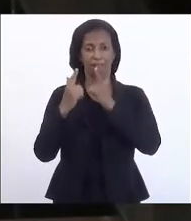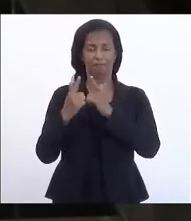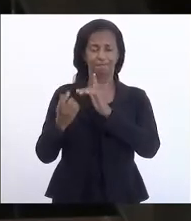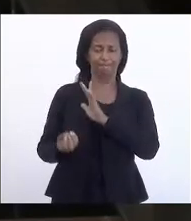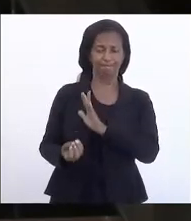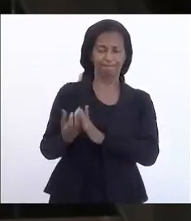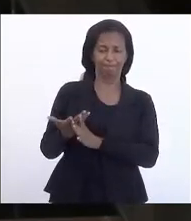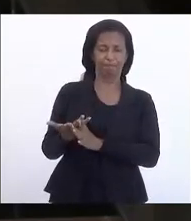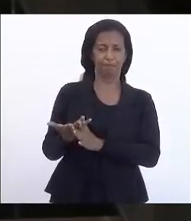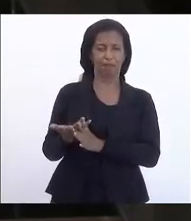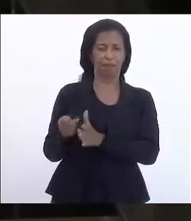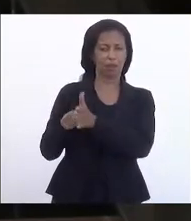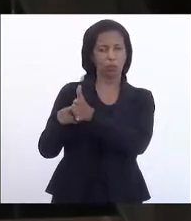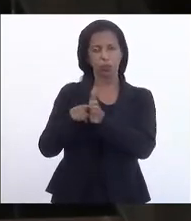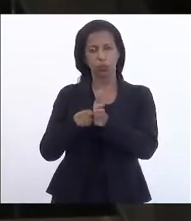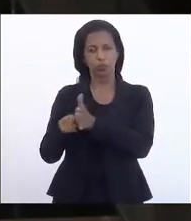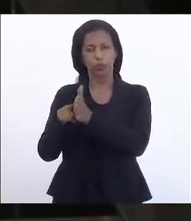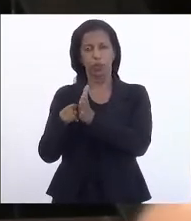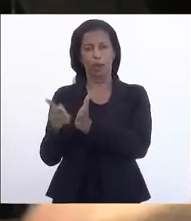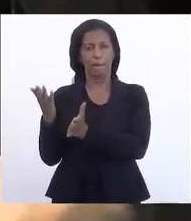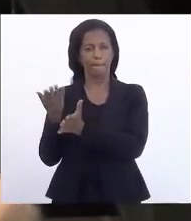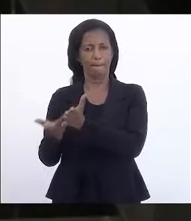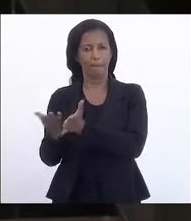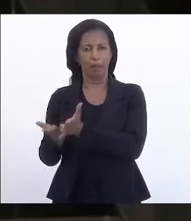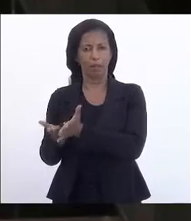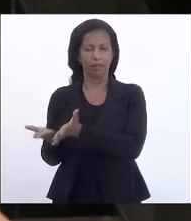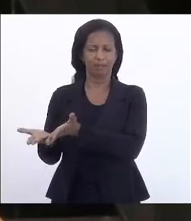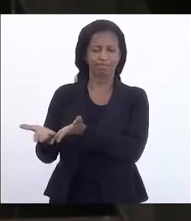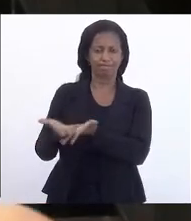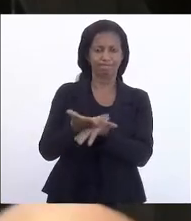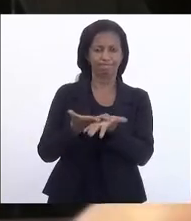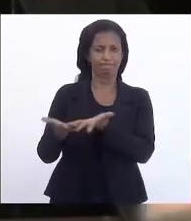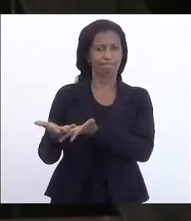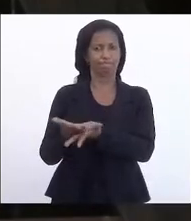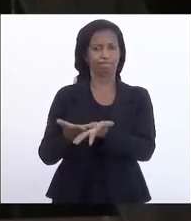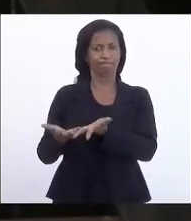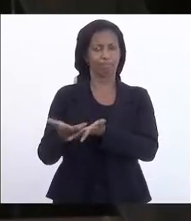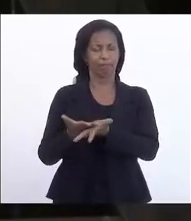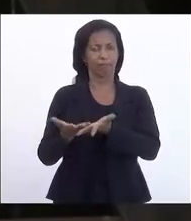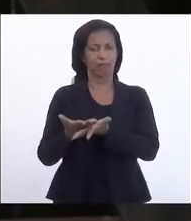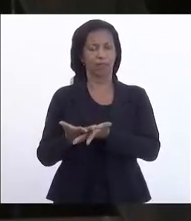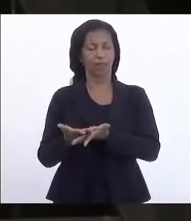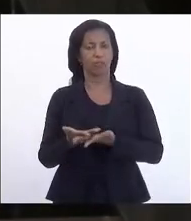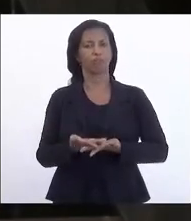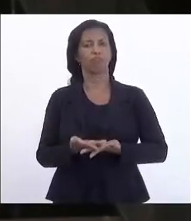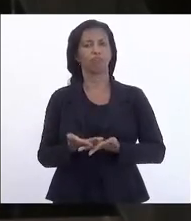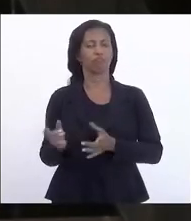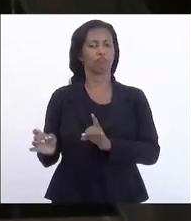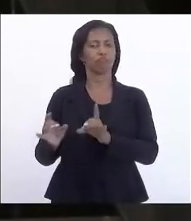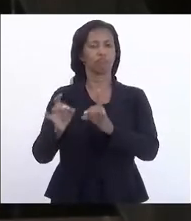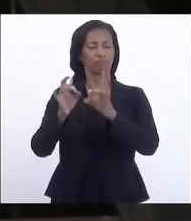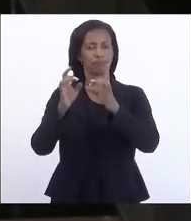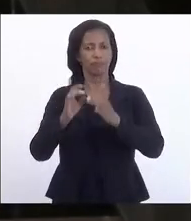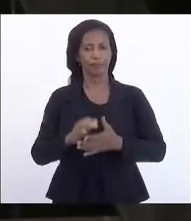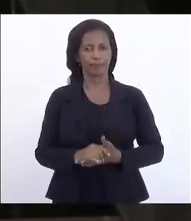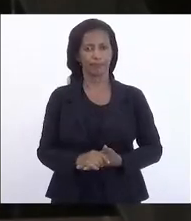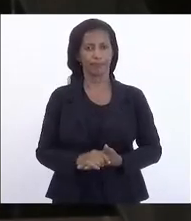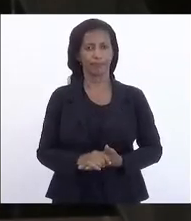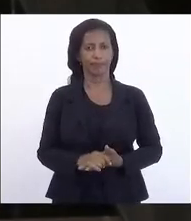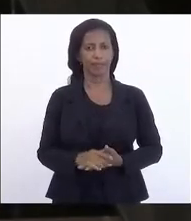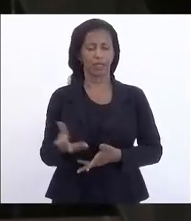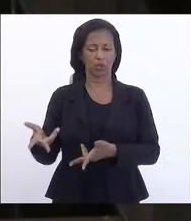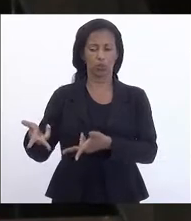para investigar as perdas de arrecadação notadamente no tocante às participações especiais na